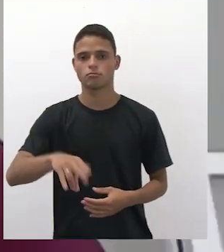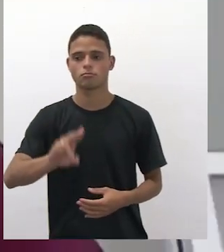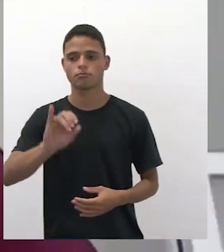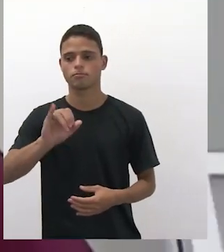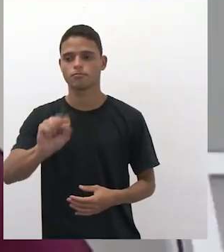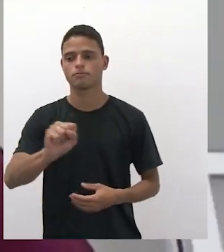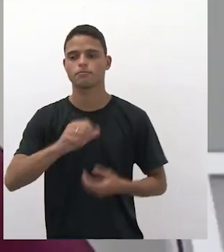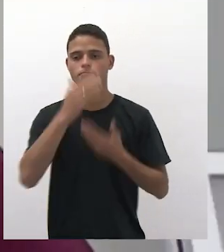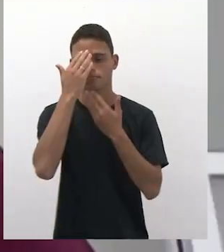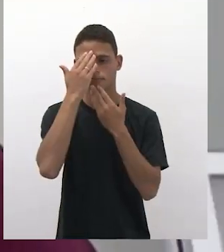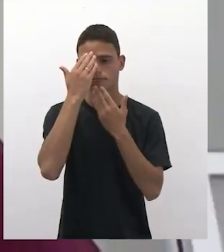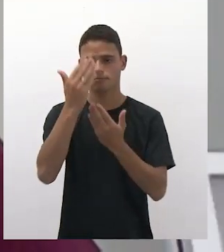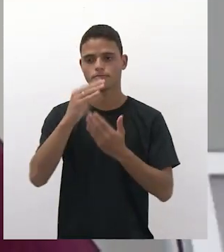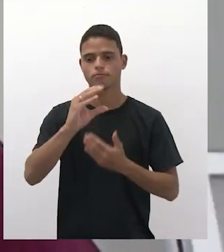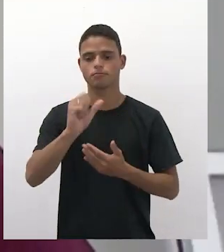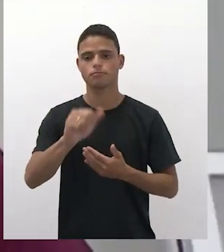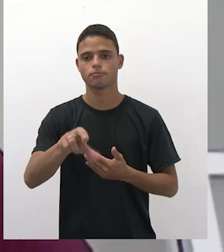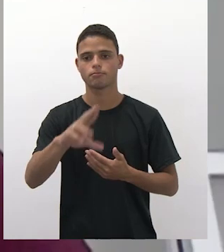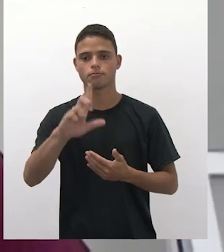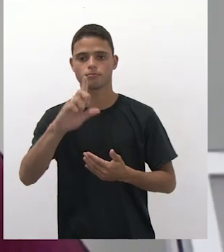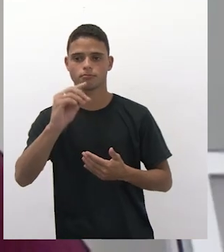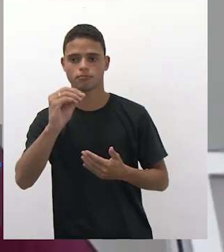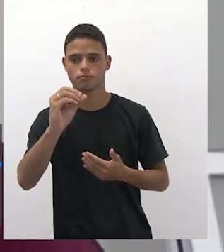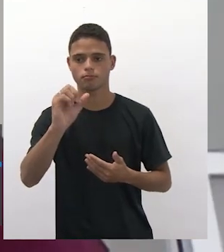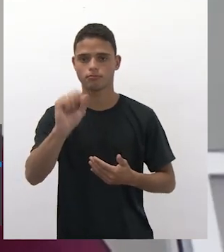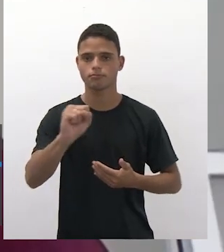Muito obrigado, Carlos.